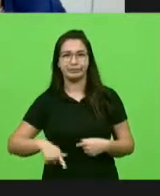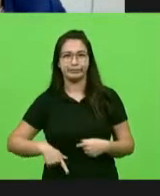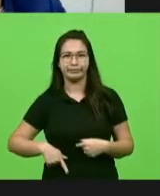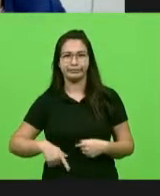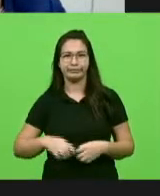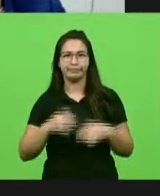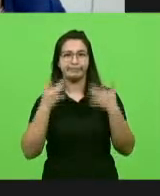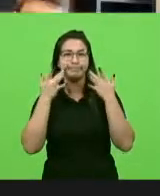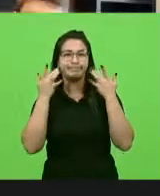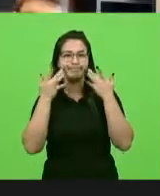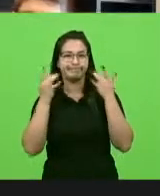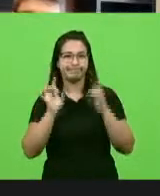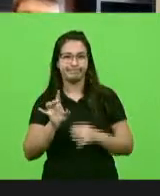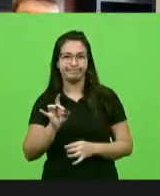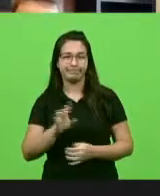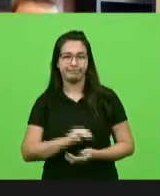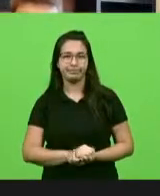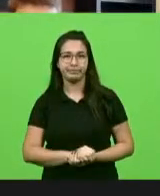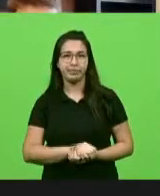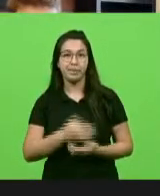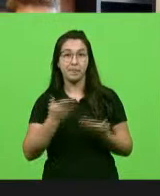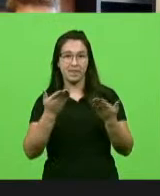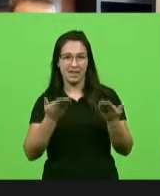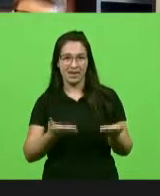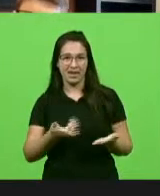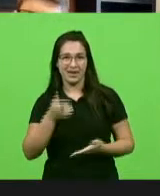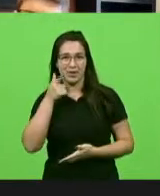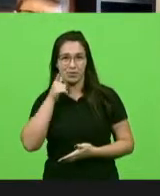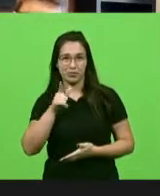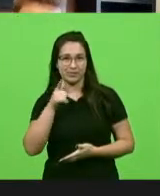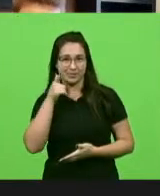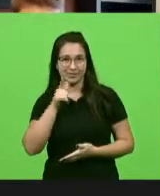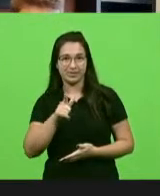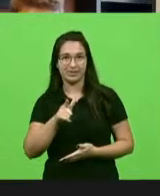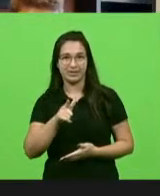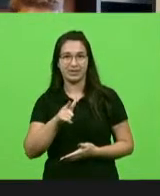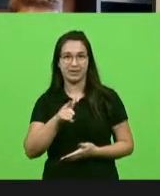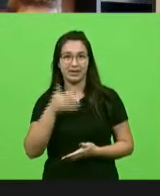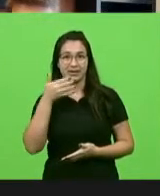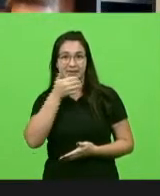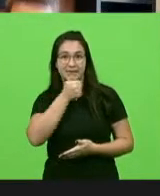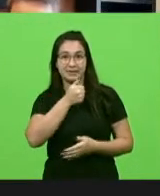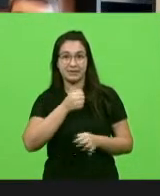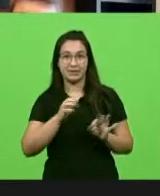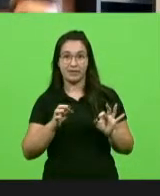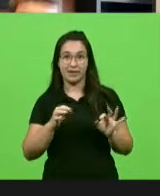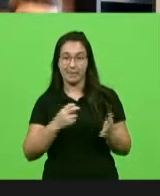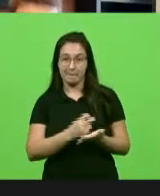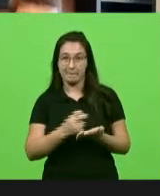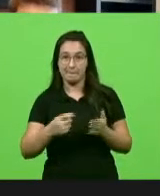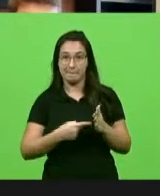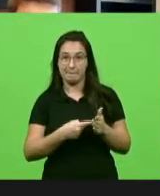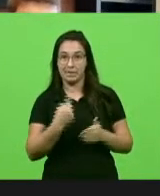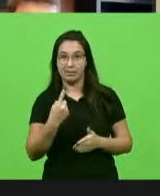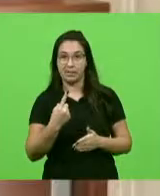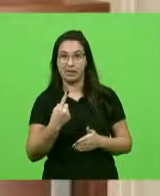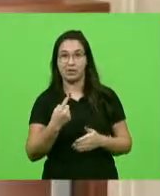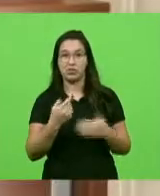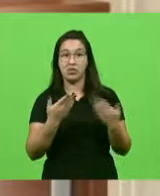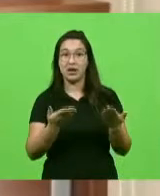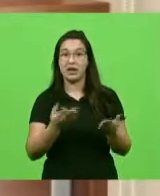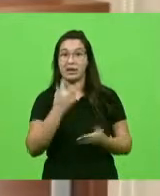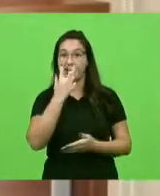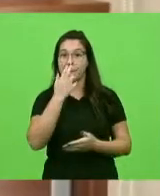que conseguiu se salvar do primeiro processo de impeachment, talvez realmente seja decorativo, porque ele permanece inerte diante